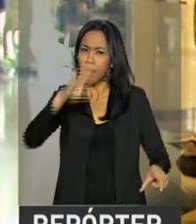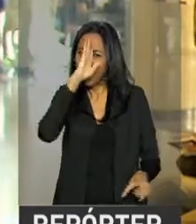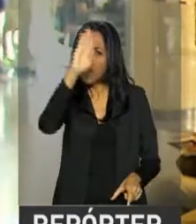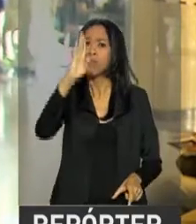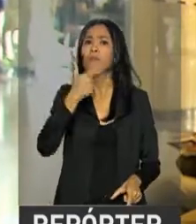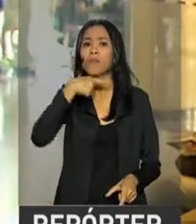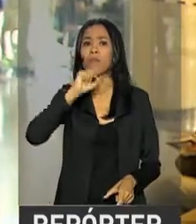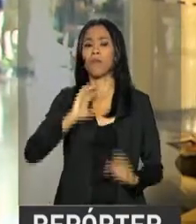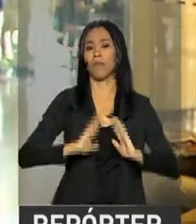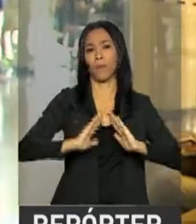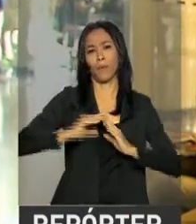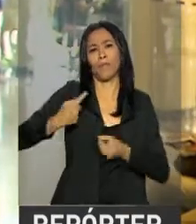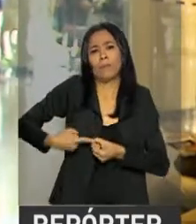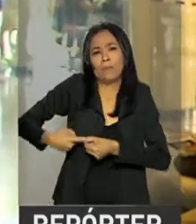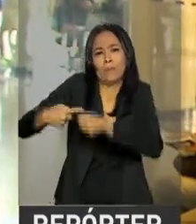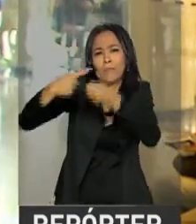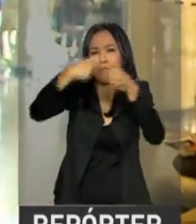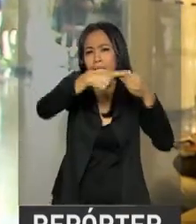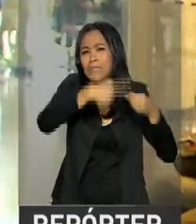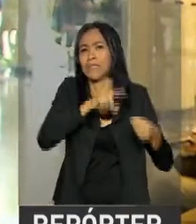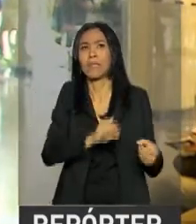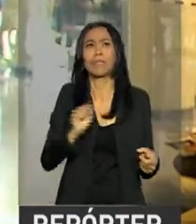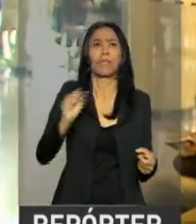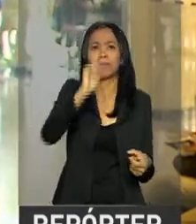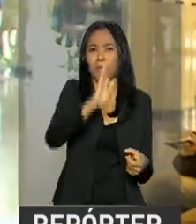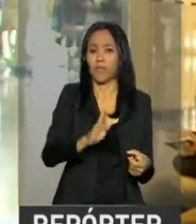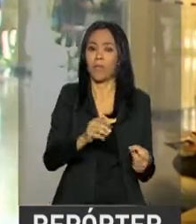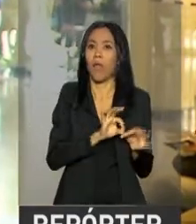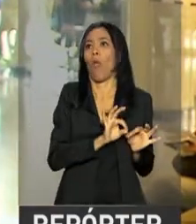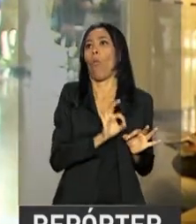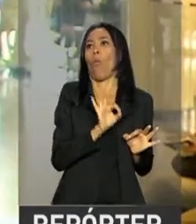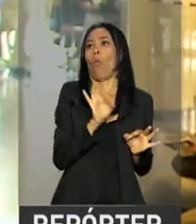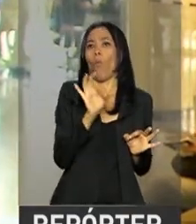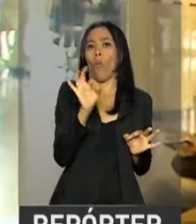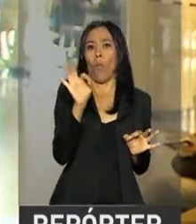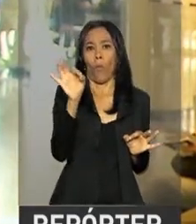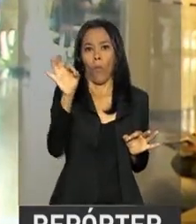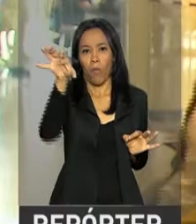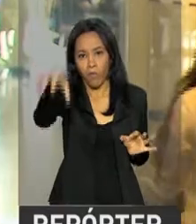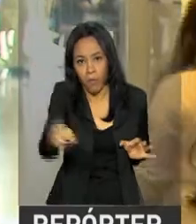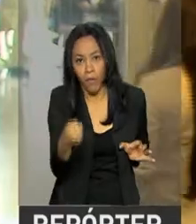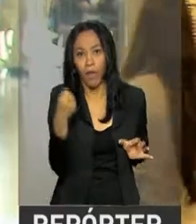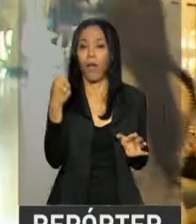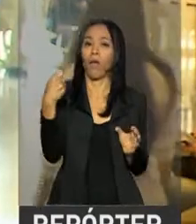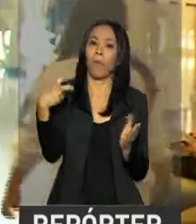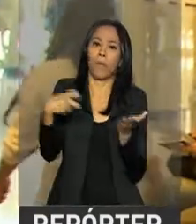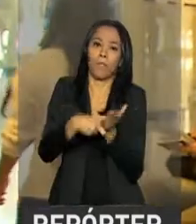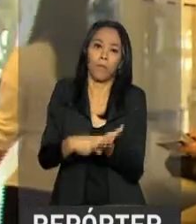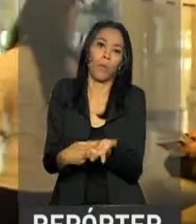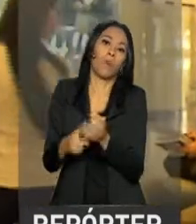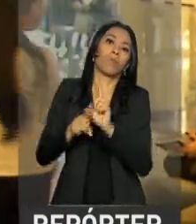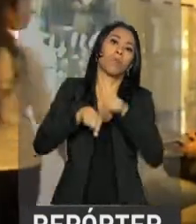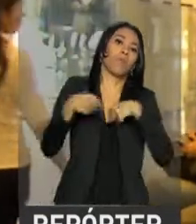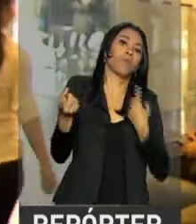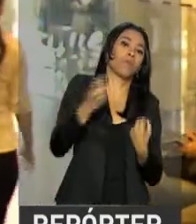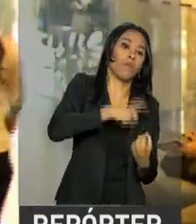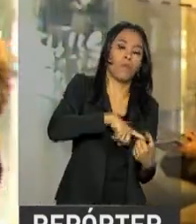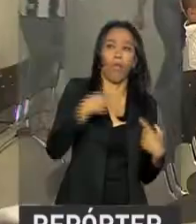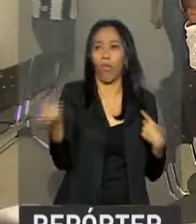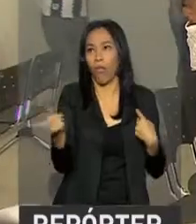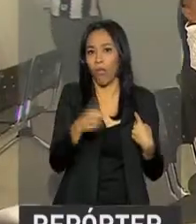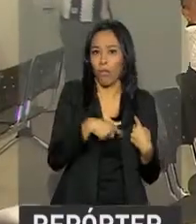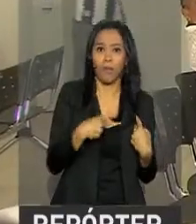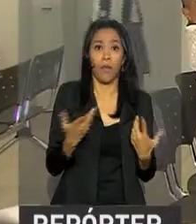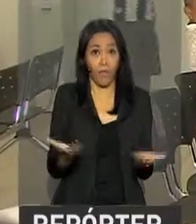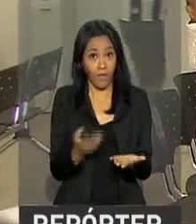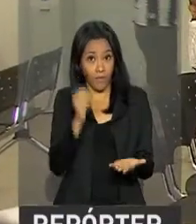interior então não tem que deslocar numa distância tão grande como essa para poder tirar passaporte então vai ser muito prático